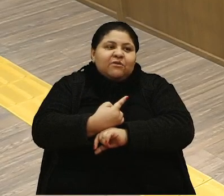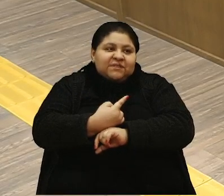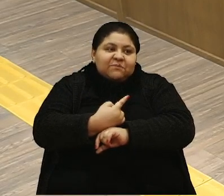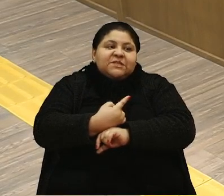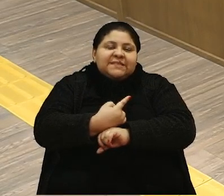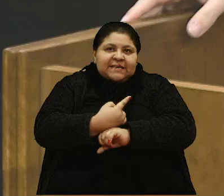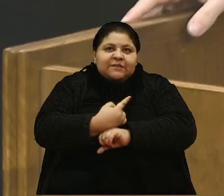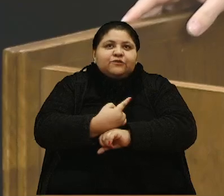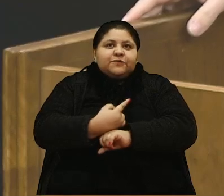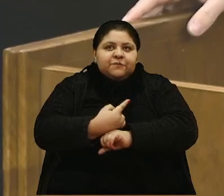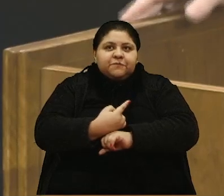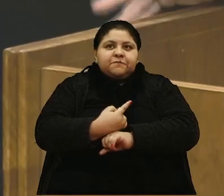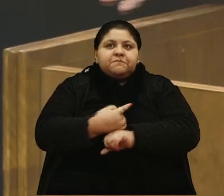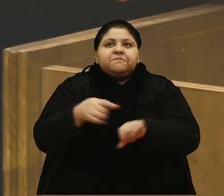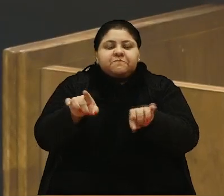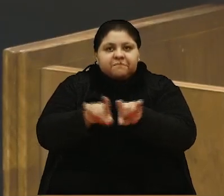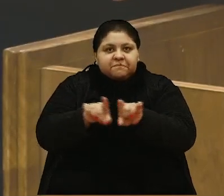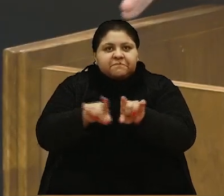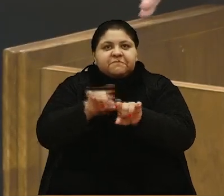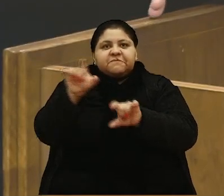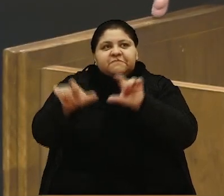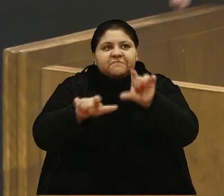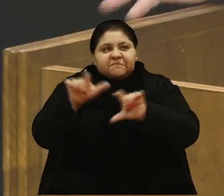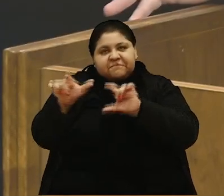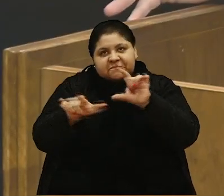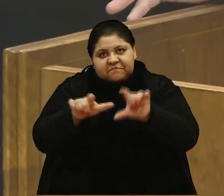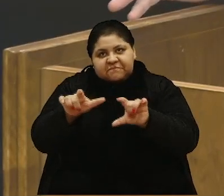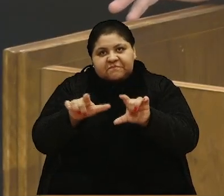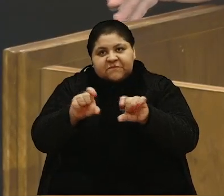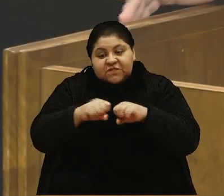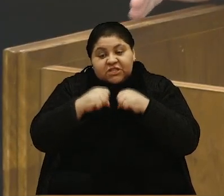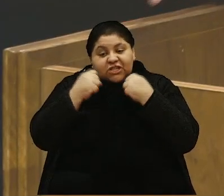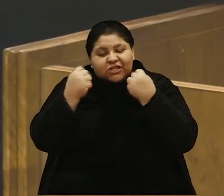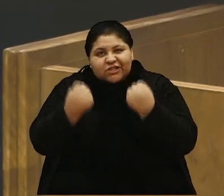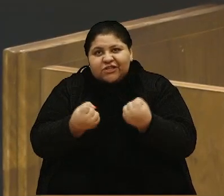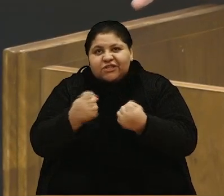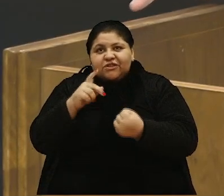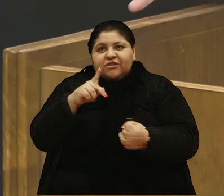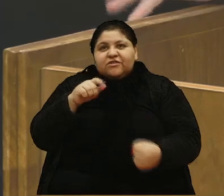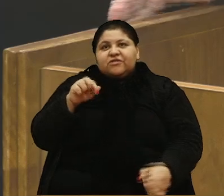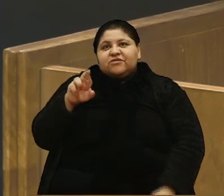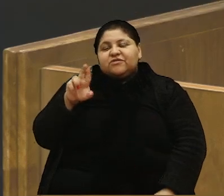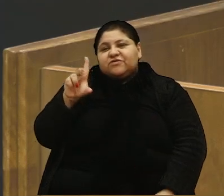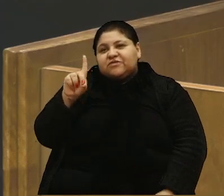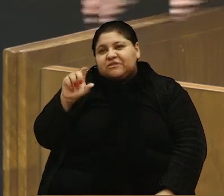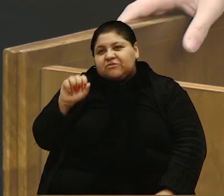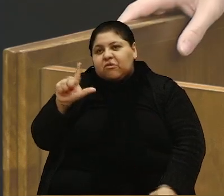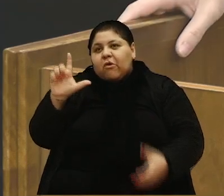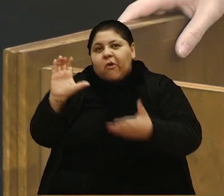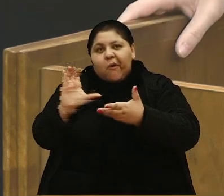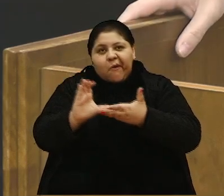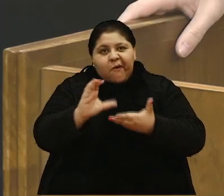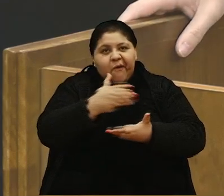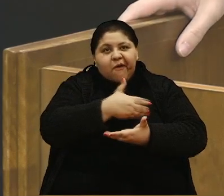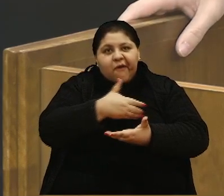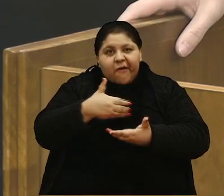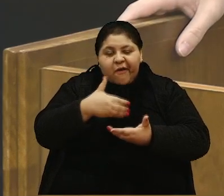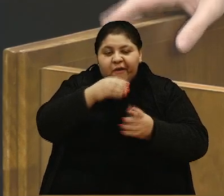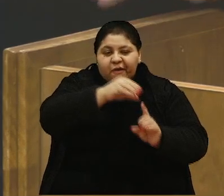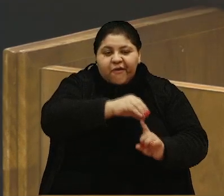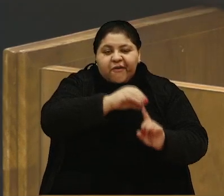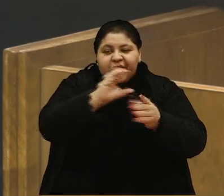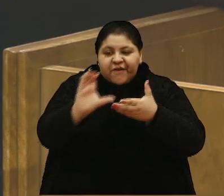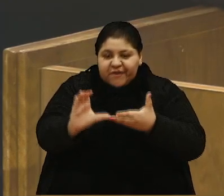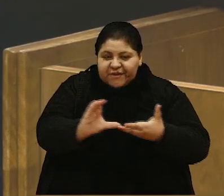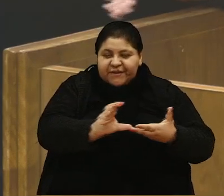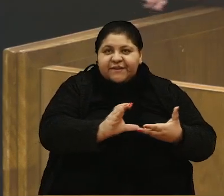opiniões e também pessoas que, né, defendem pardais, o dinheiro público investido nisso, a prioridade ser o